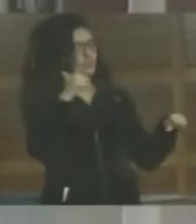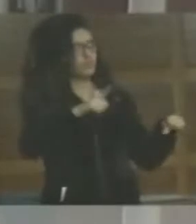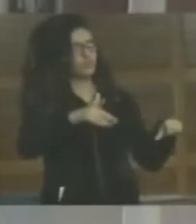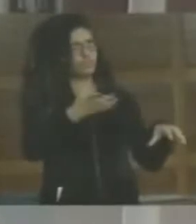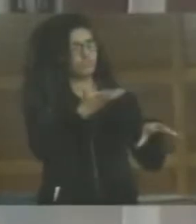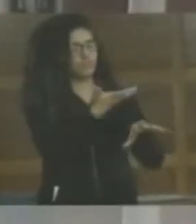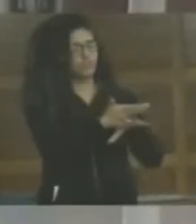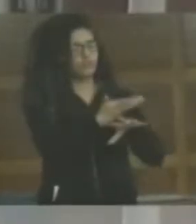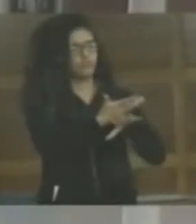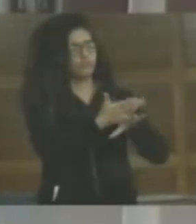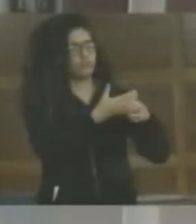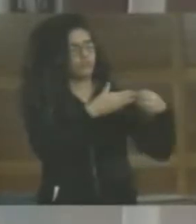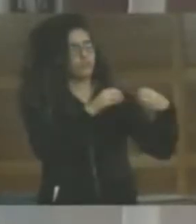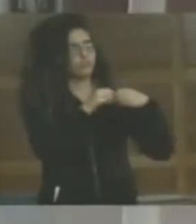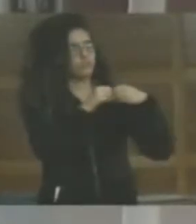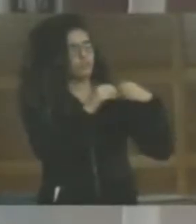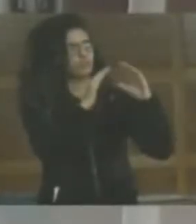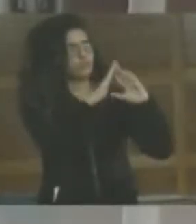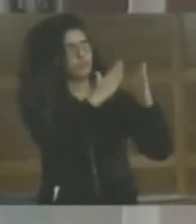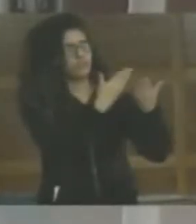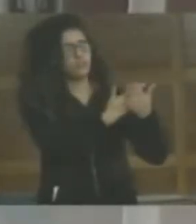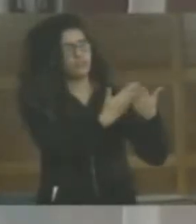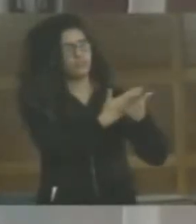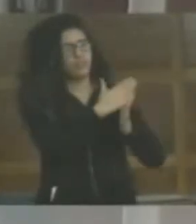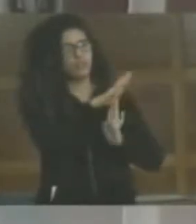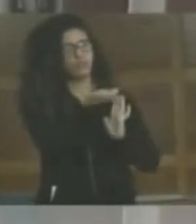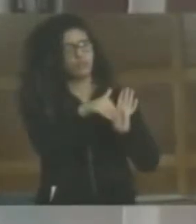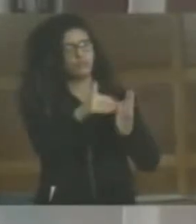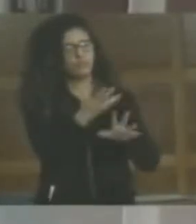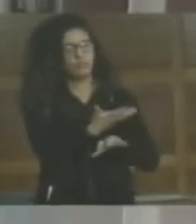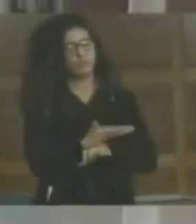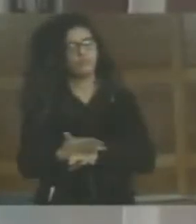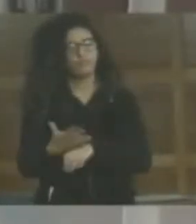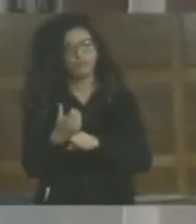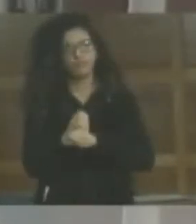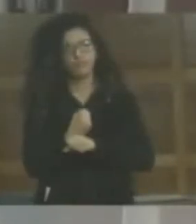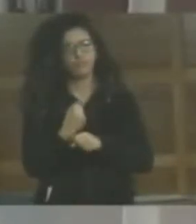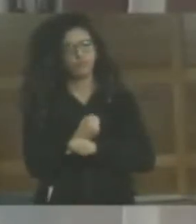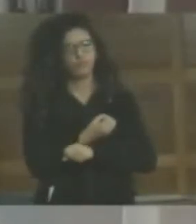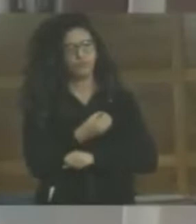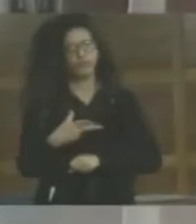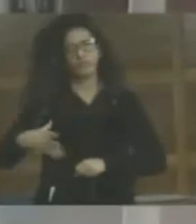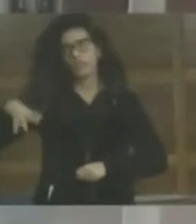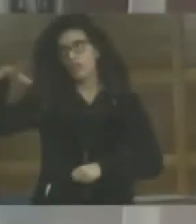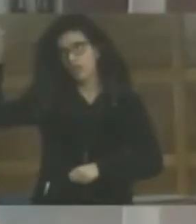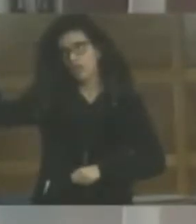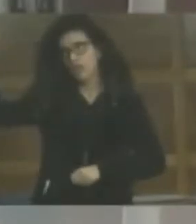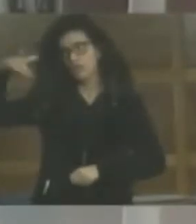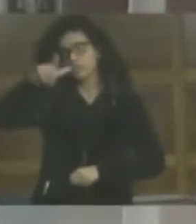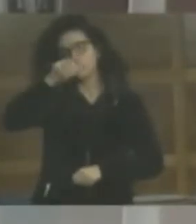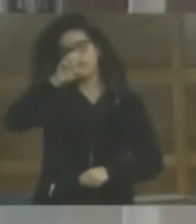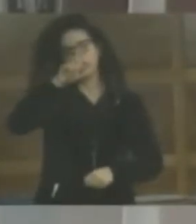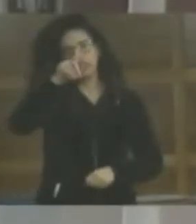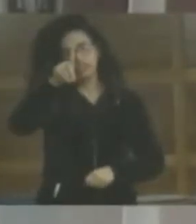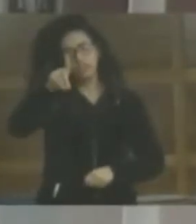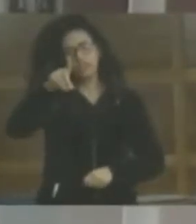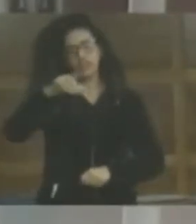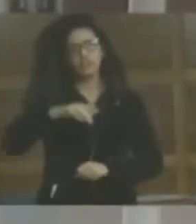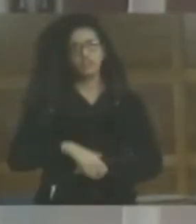toda revitalizada. Toda a praça está sendo revitalizada com lâmpada de LED, lâmpada de